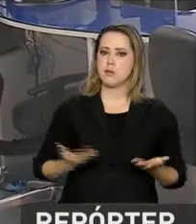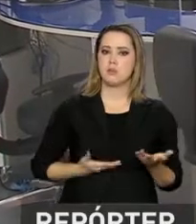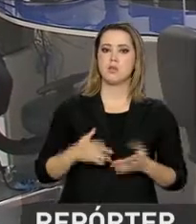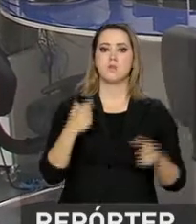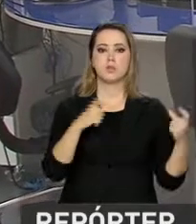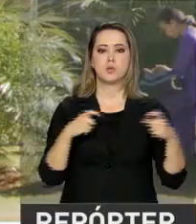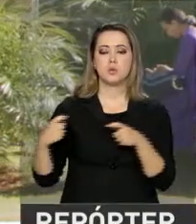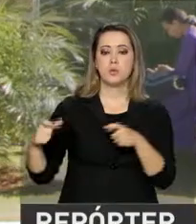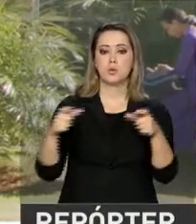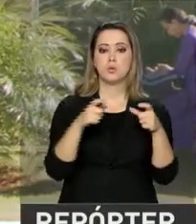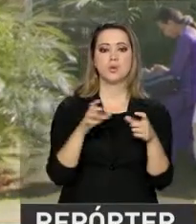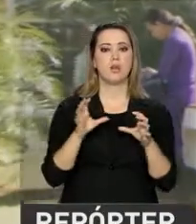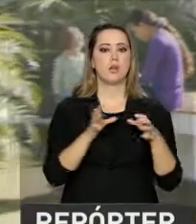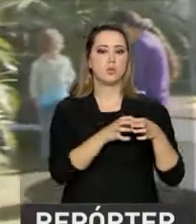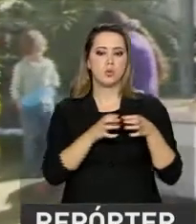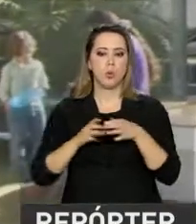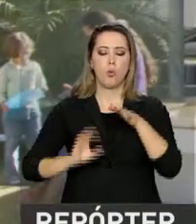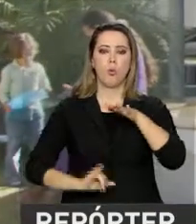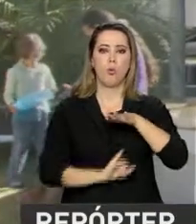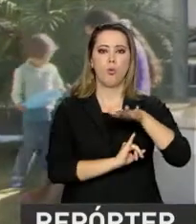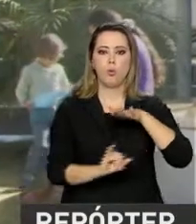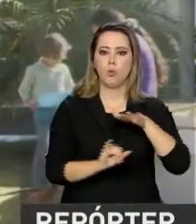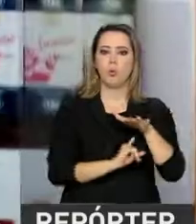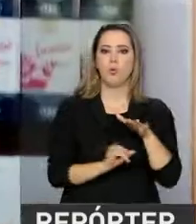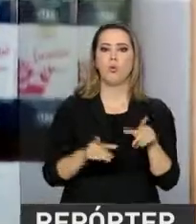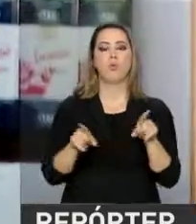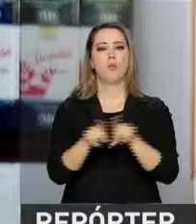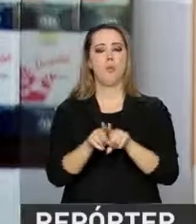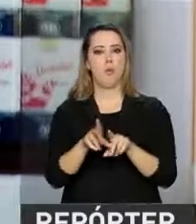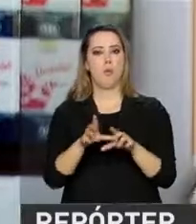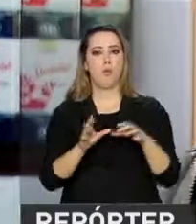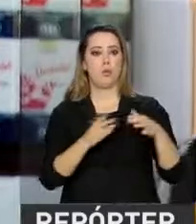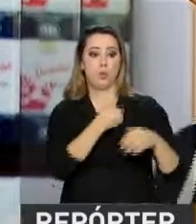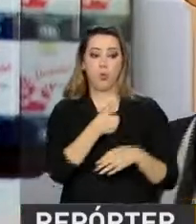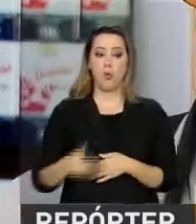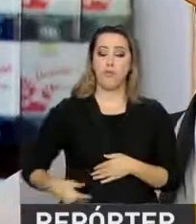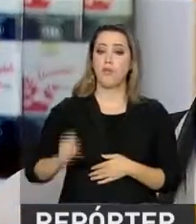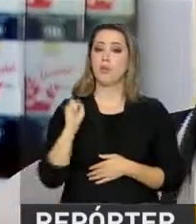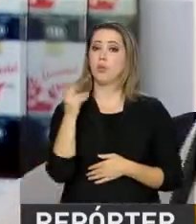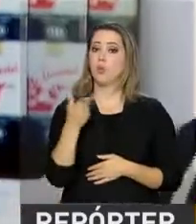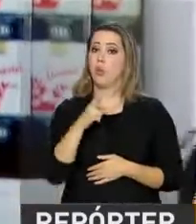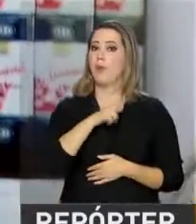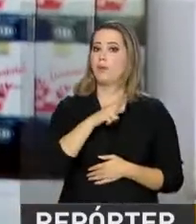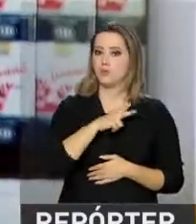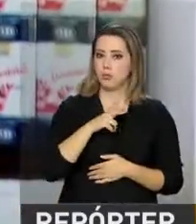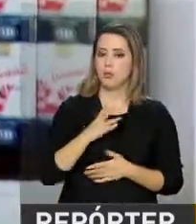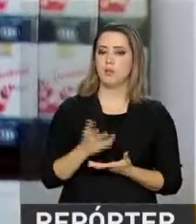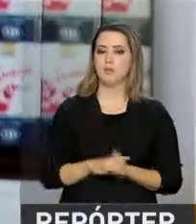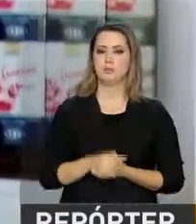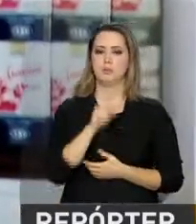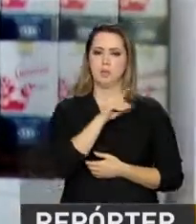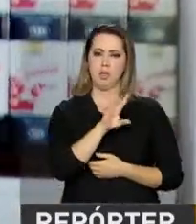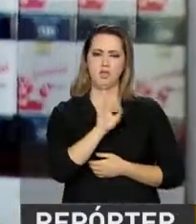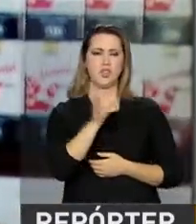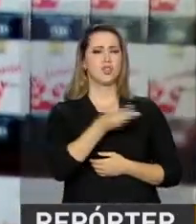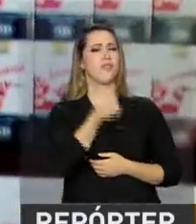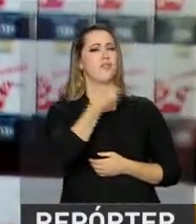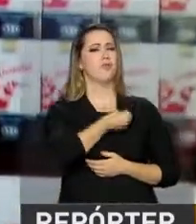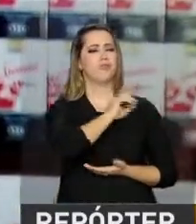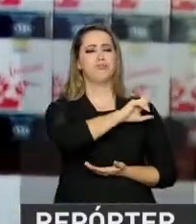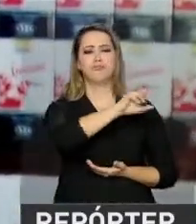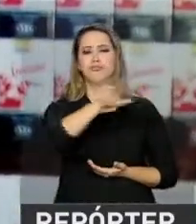espaços e órgãos públicos ou privados a pessoa já viveu tanto né com tantos problemas